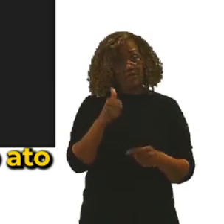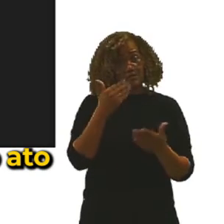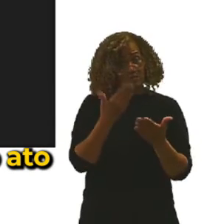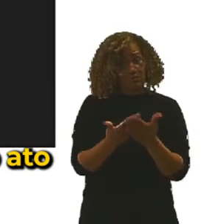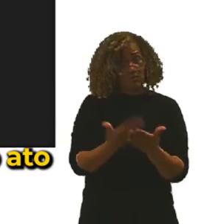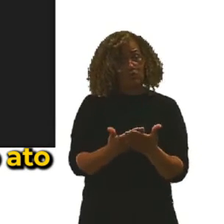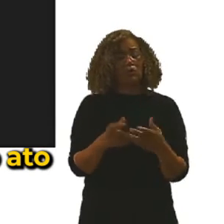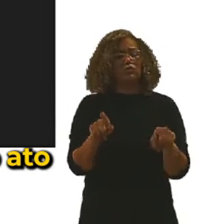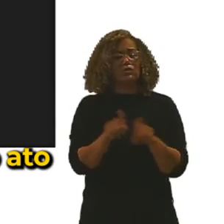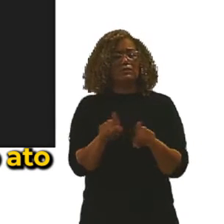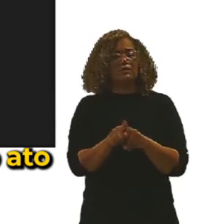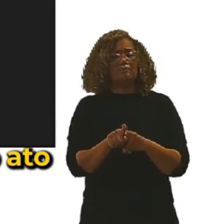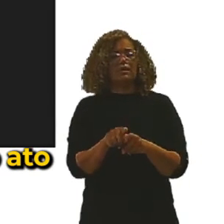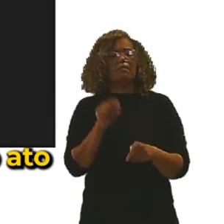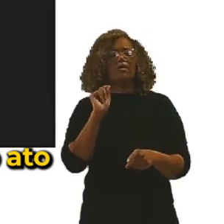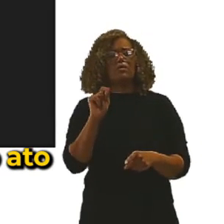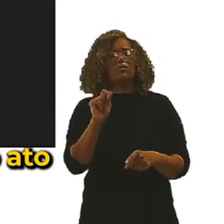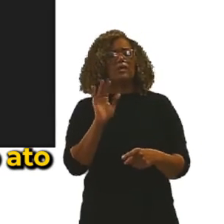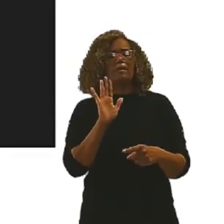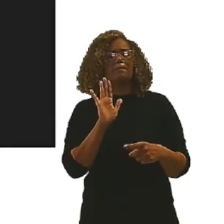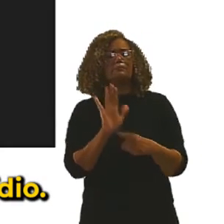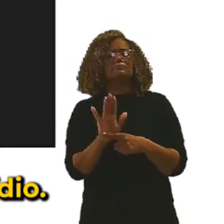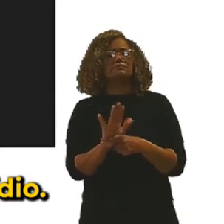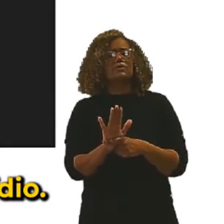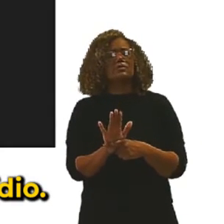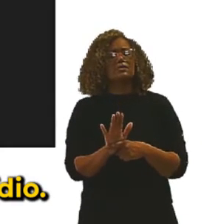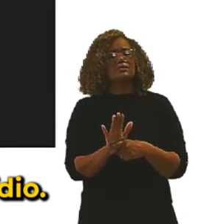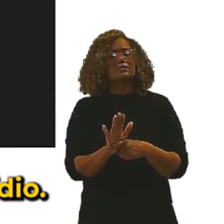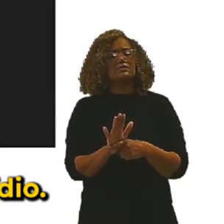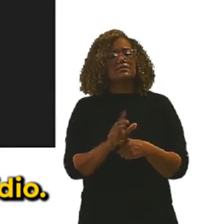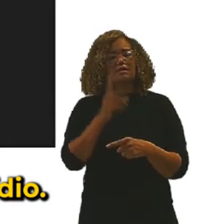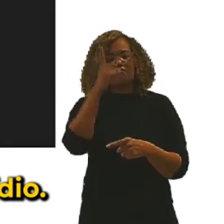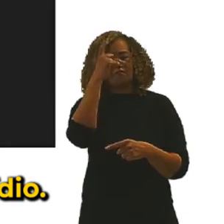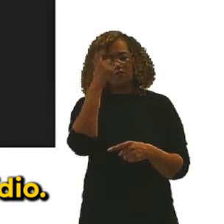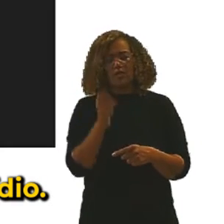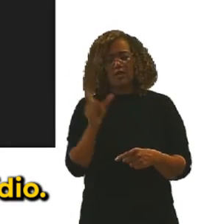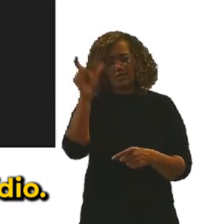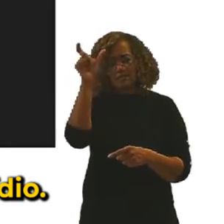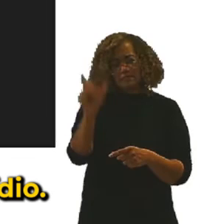já sinalizando que é o último ato irreversível de uma violência de gênero, o